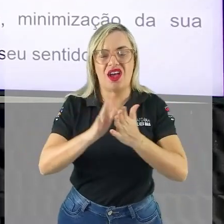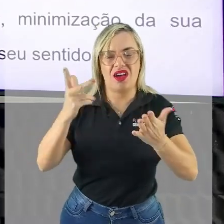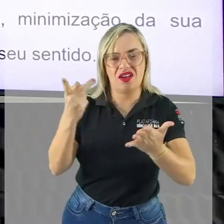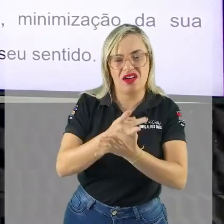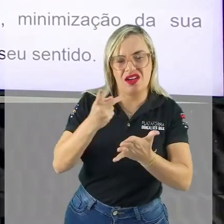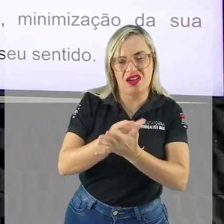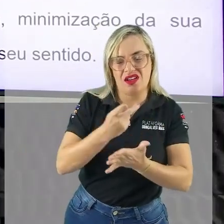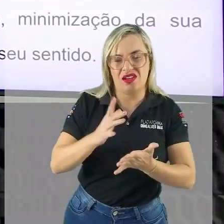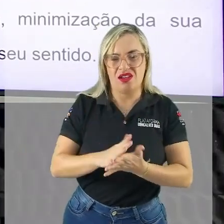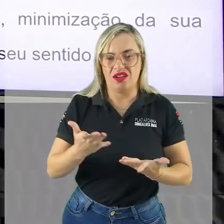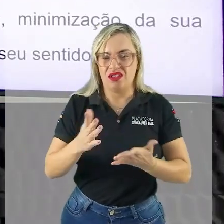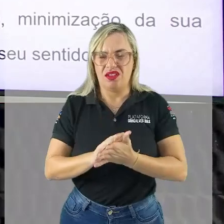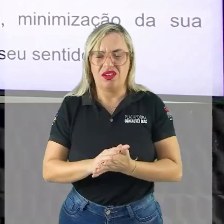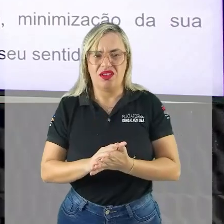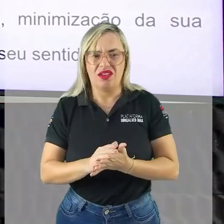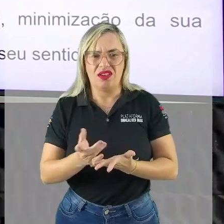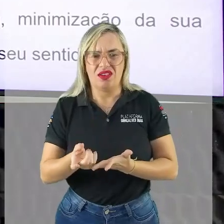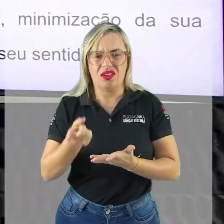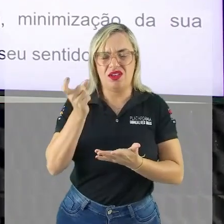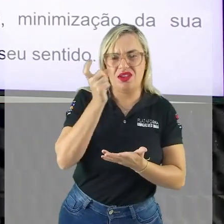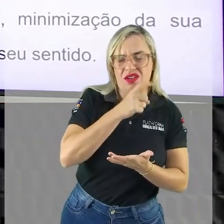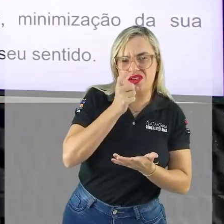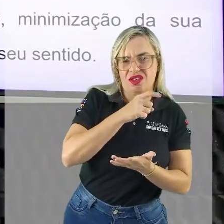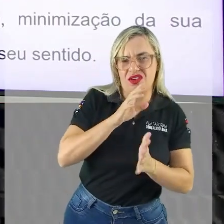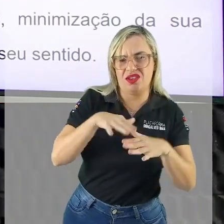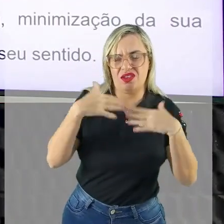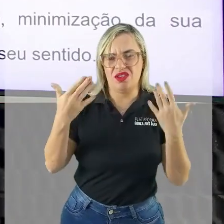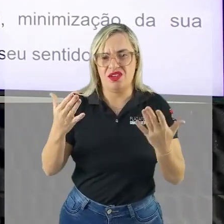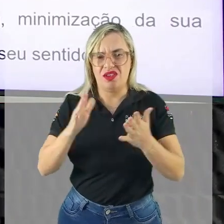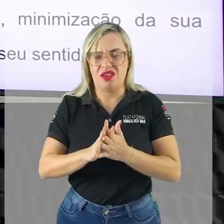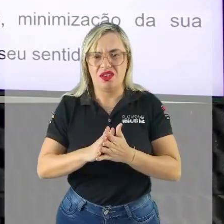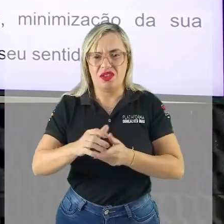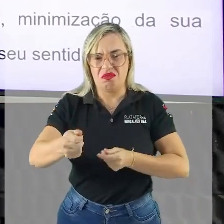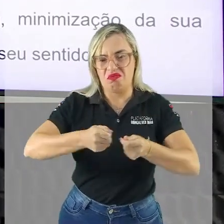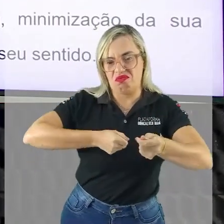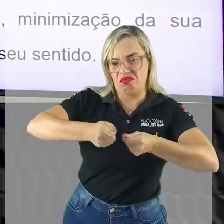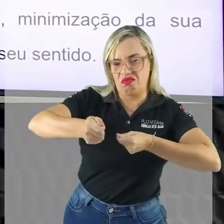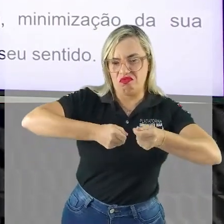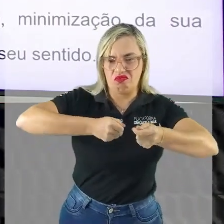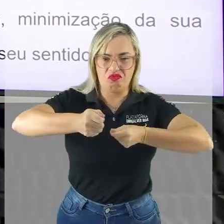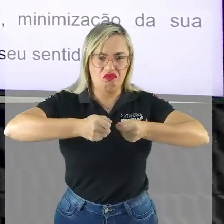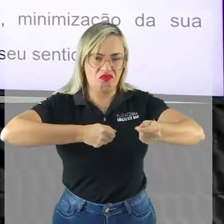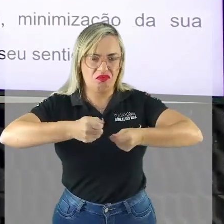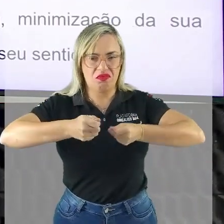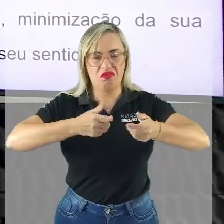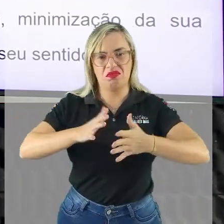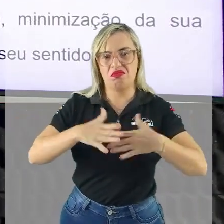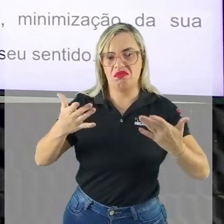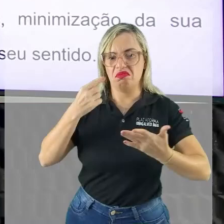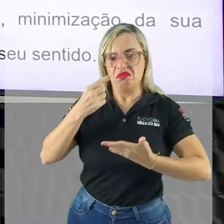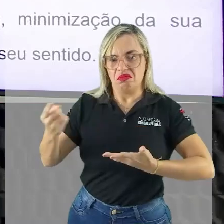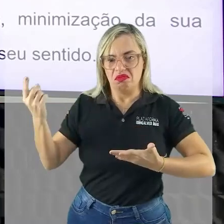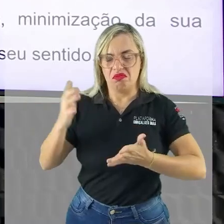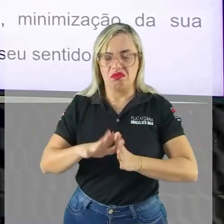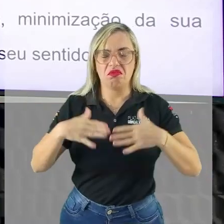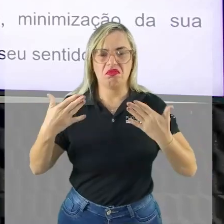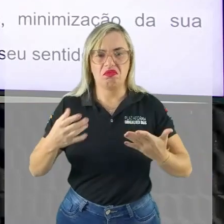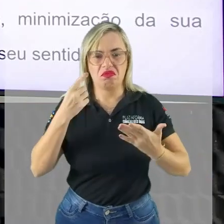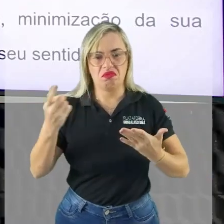errada, equivocada, eu diria que uma informação até mesmo manipulada, tá? E